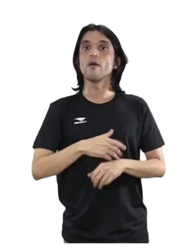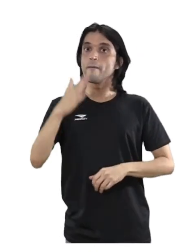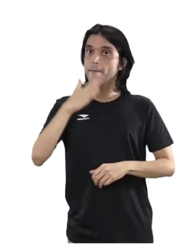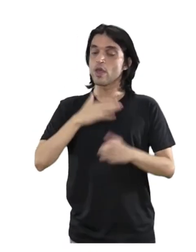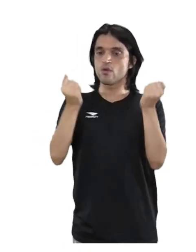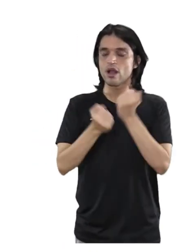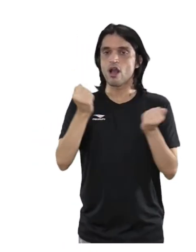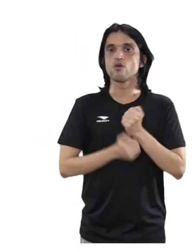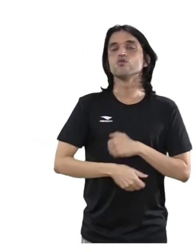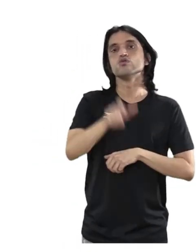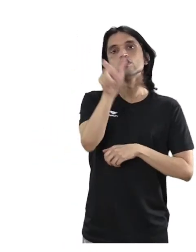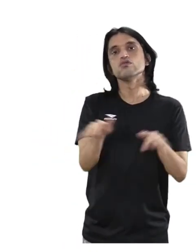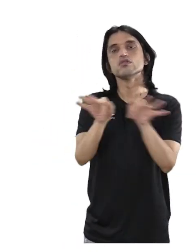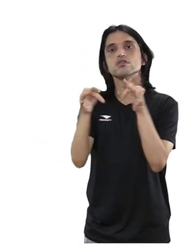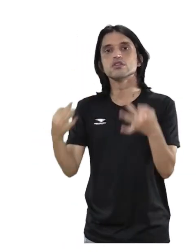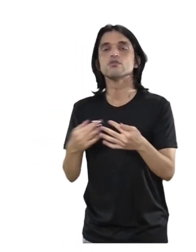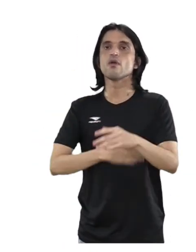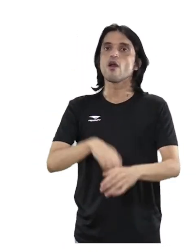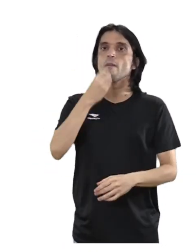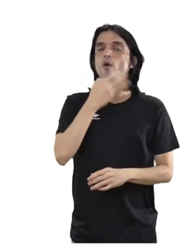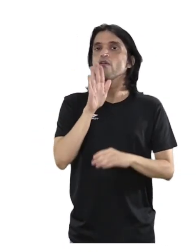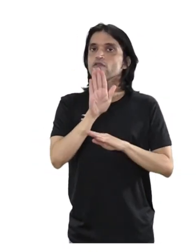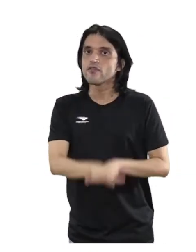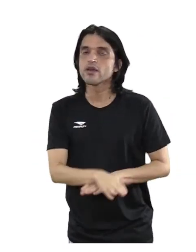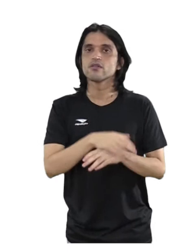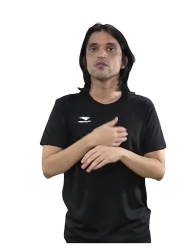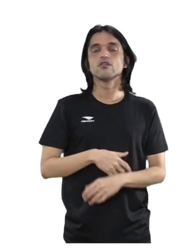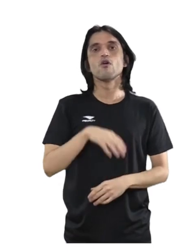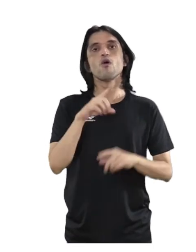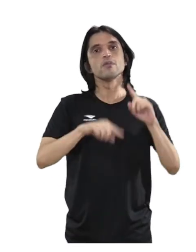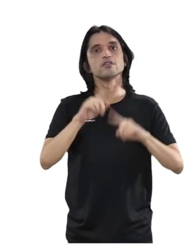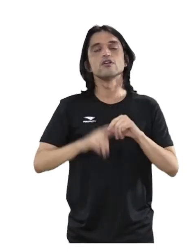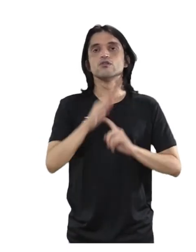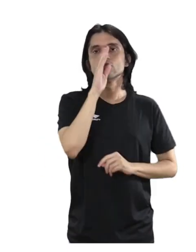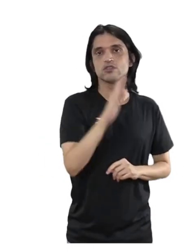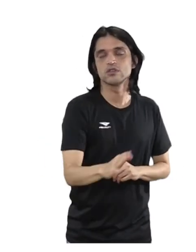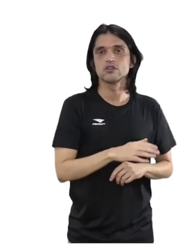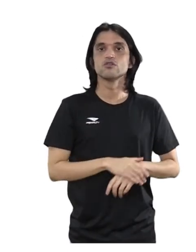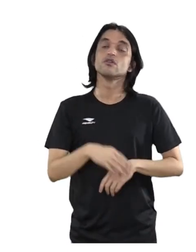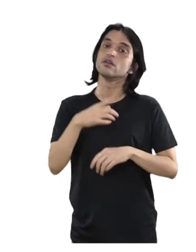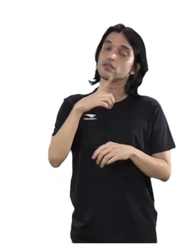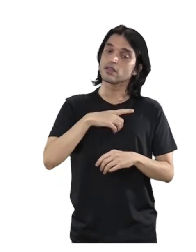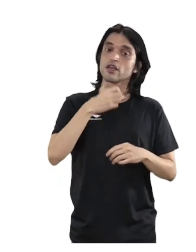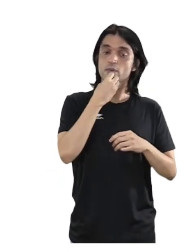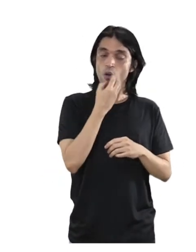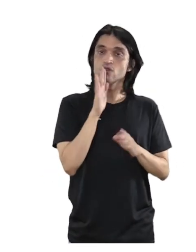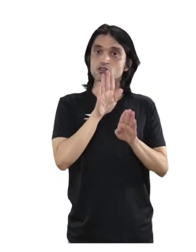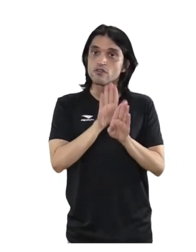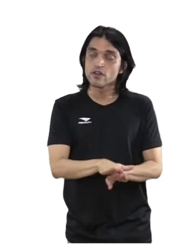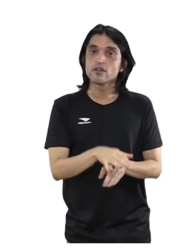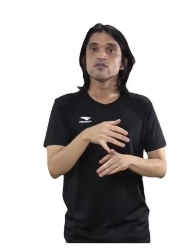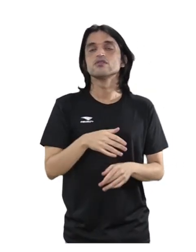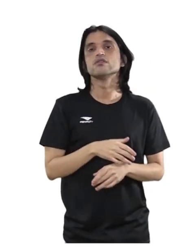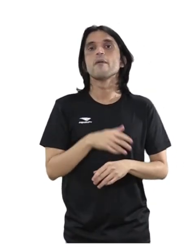simples, bons freios, igual objeto direto, tem bons freios, predicado verbal e